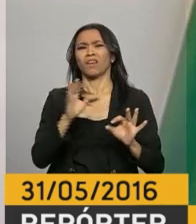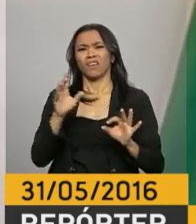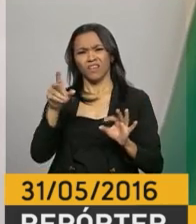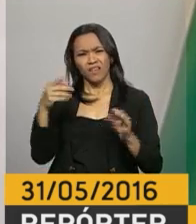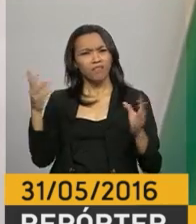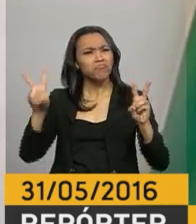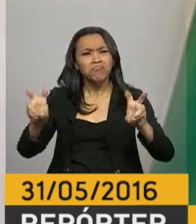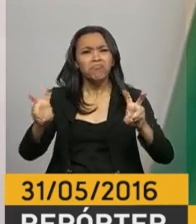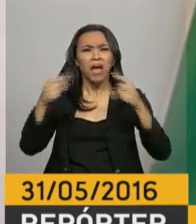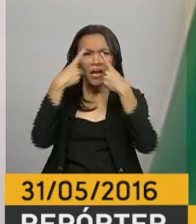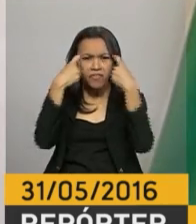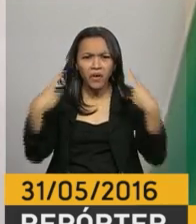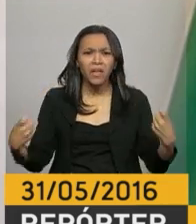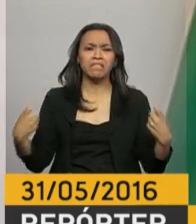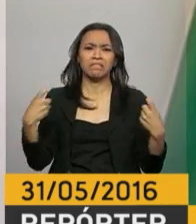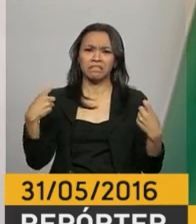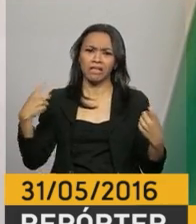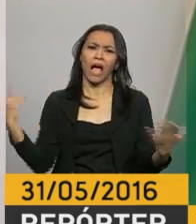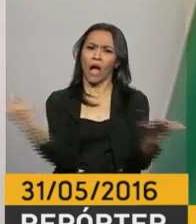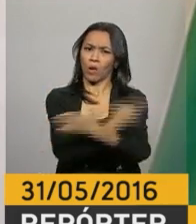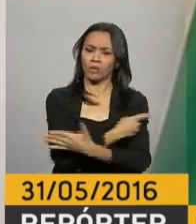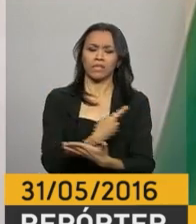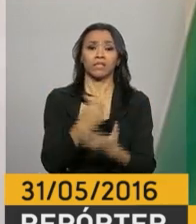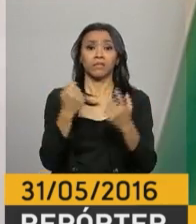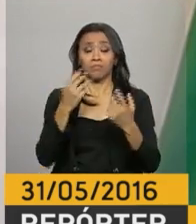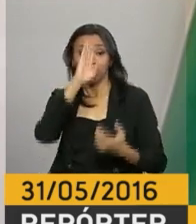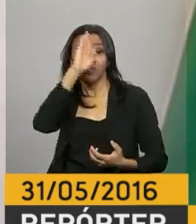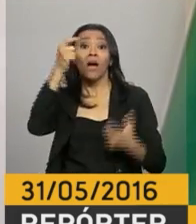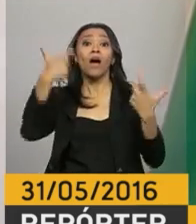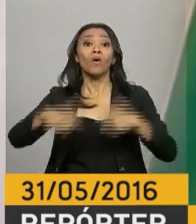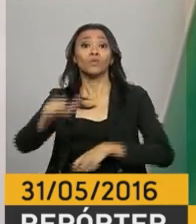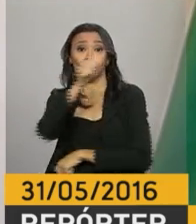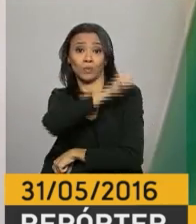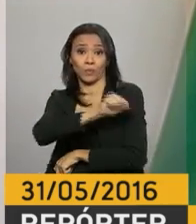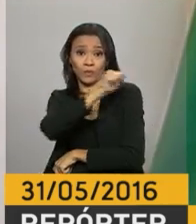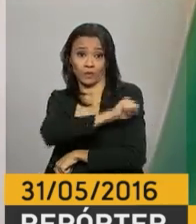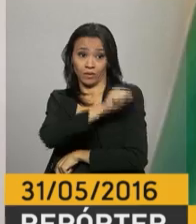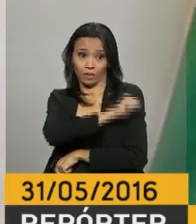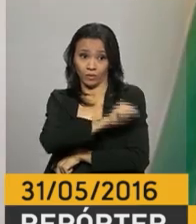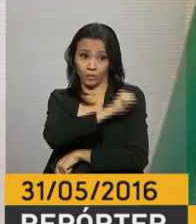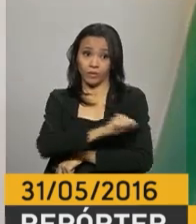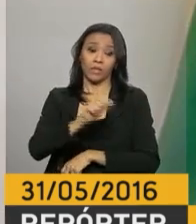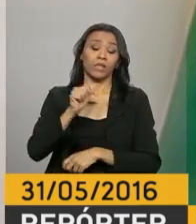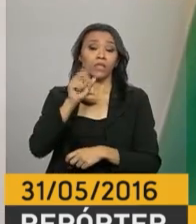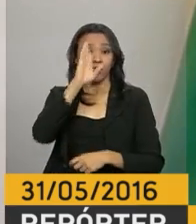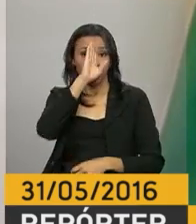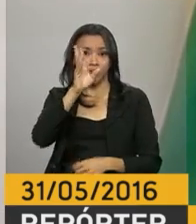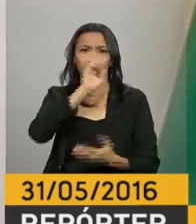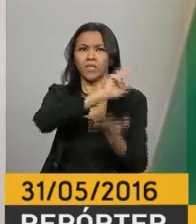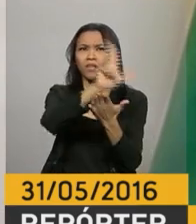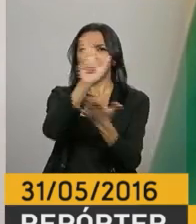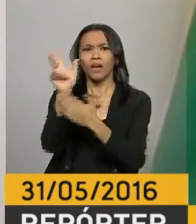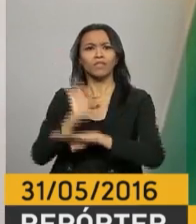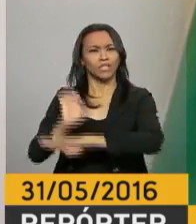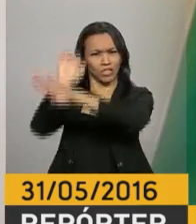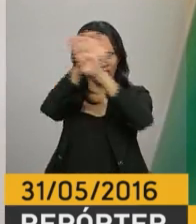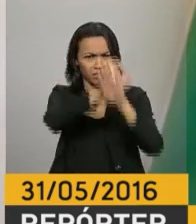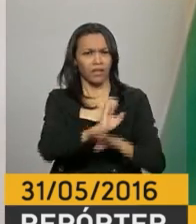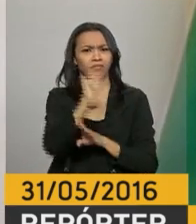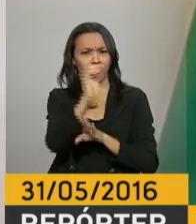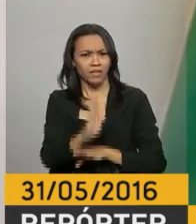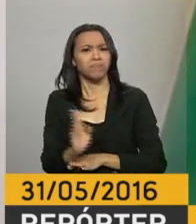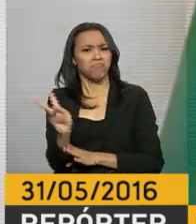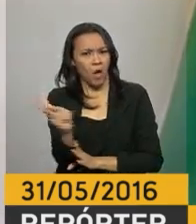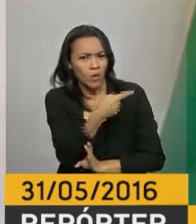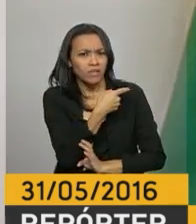o fato é que é uma violência permanente em relação à mulher, em todos os estados brasileiros.